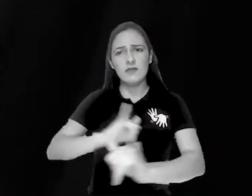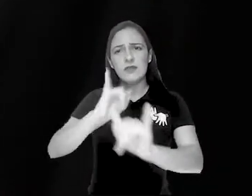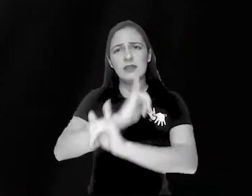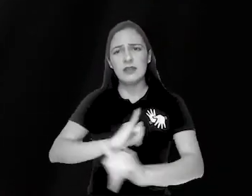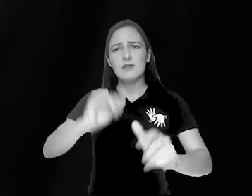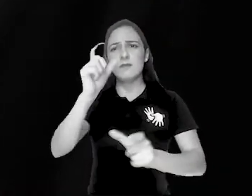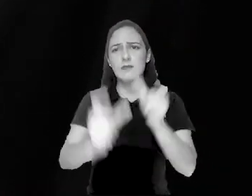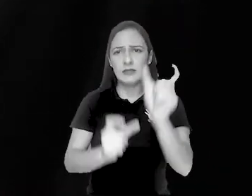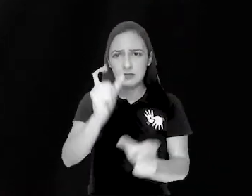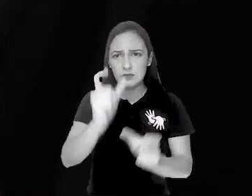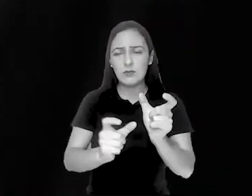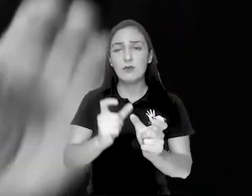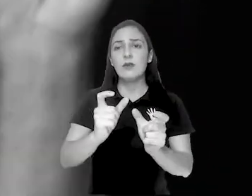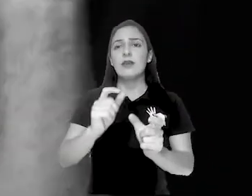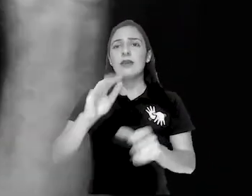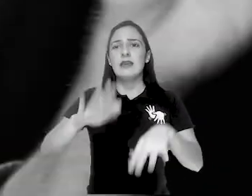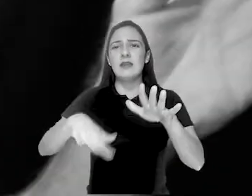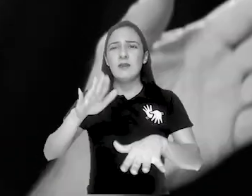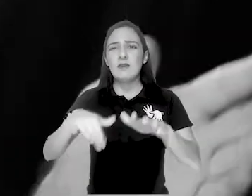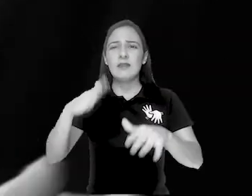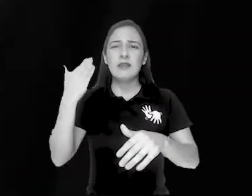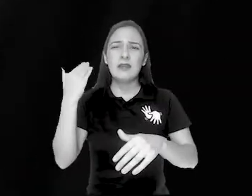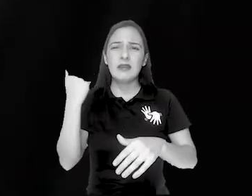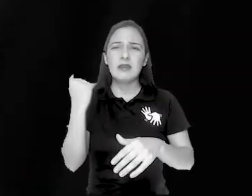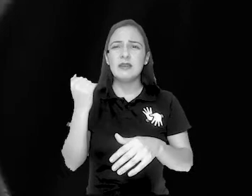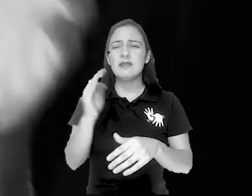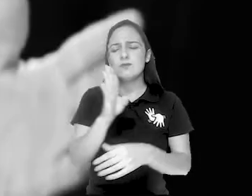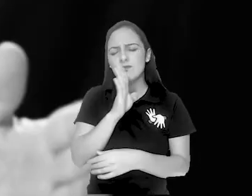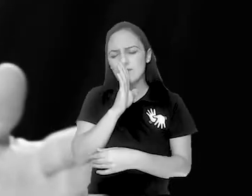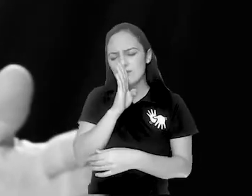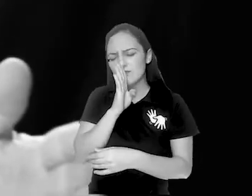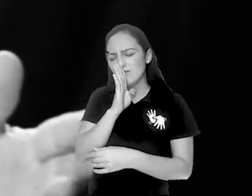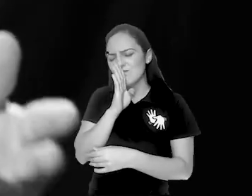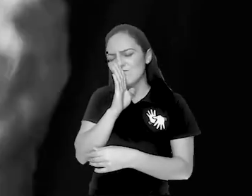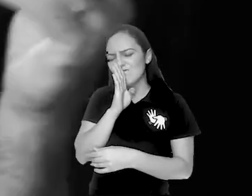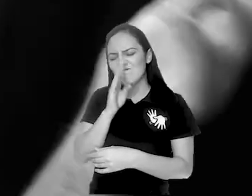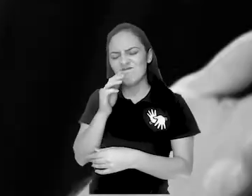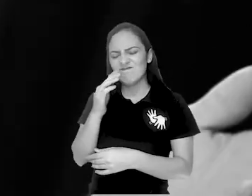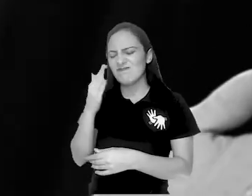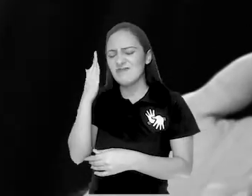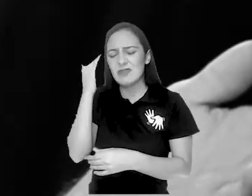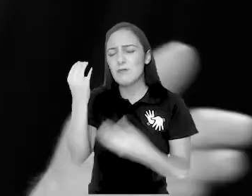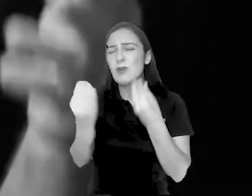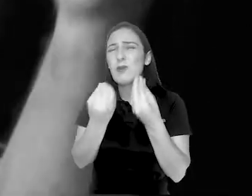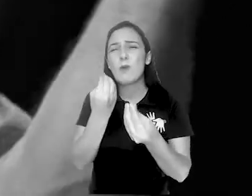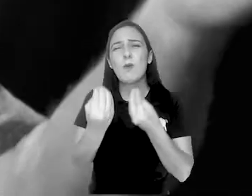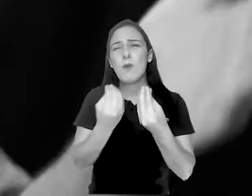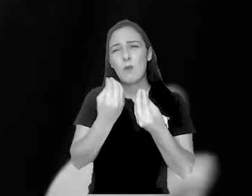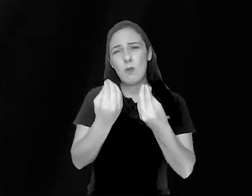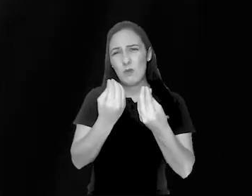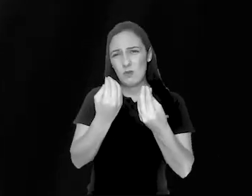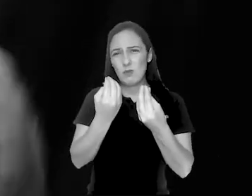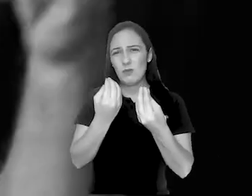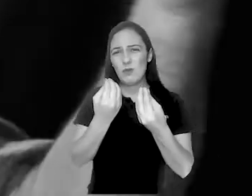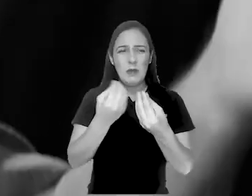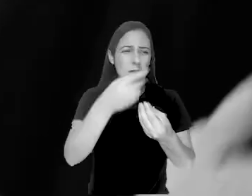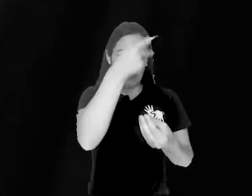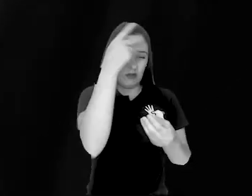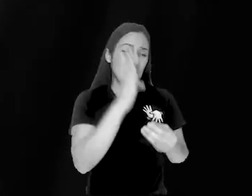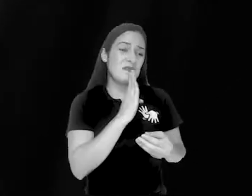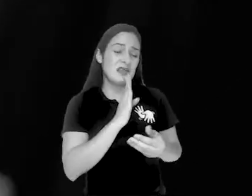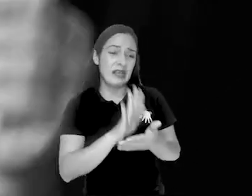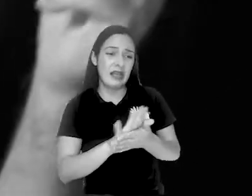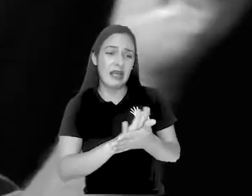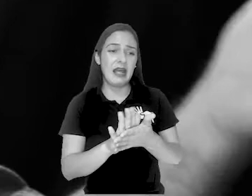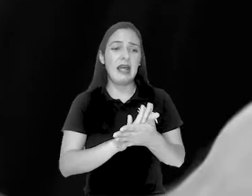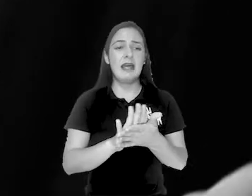de pessoas que às vezes ficava quieto num canto, não sabia, ninguém sabia, não conhecia um Darcy da